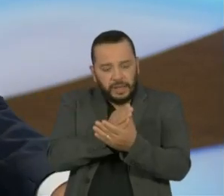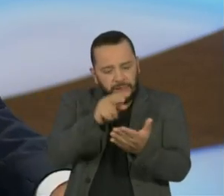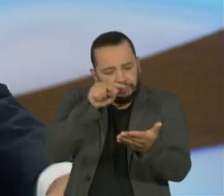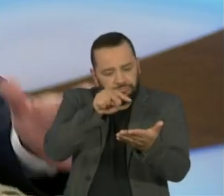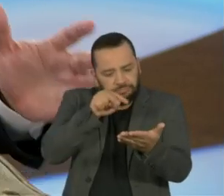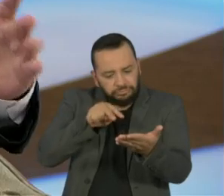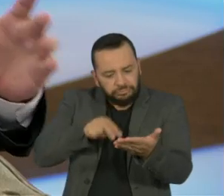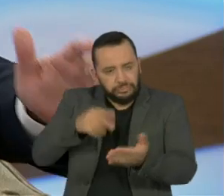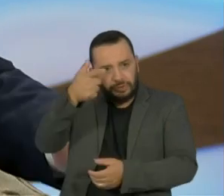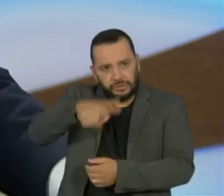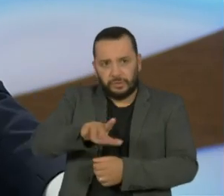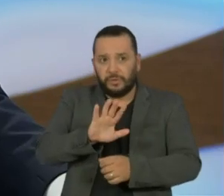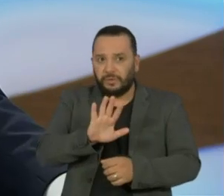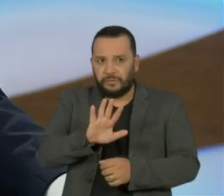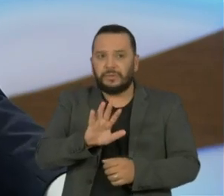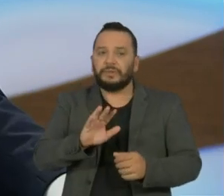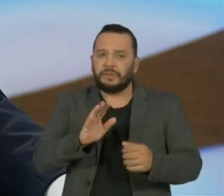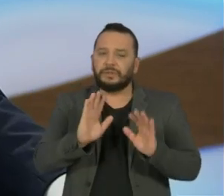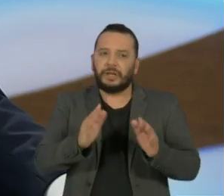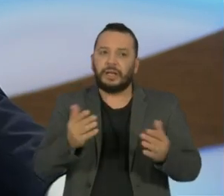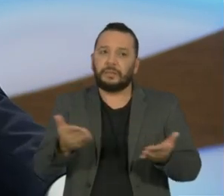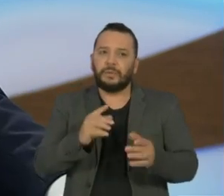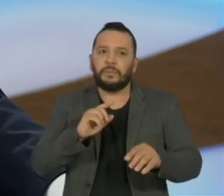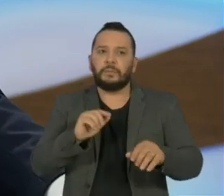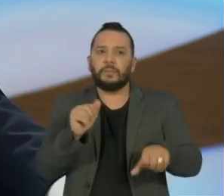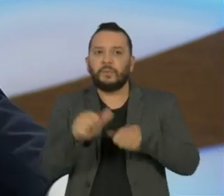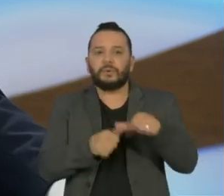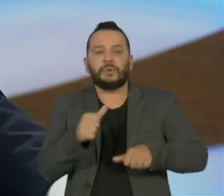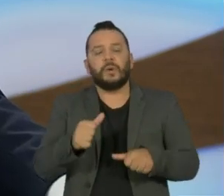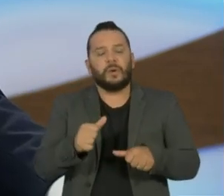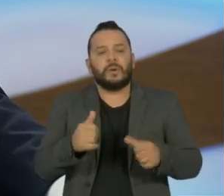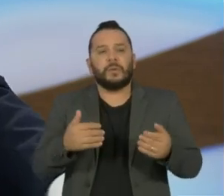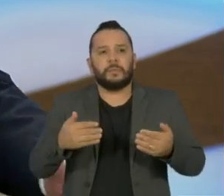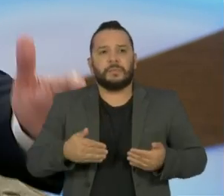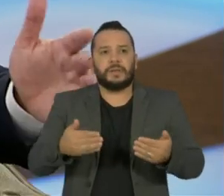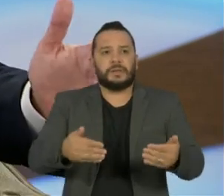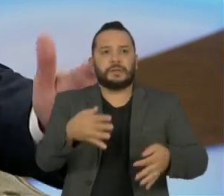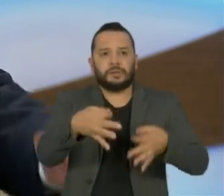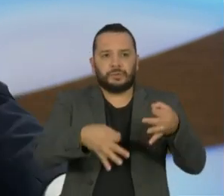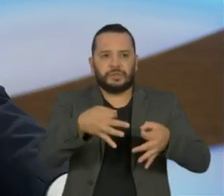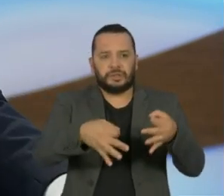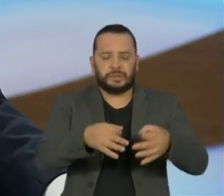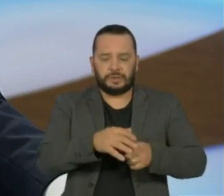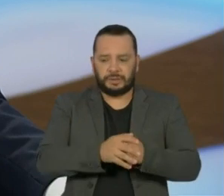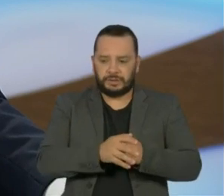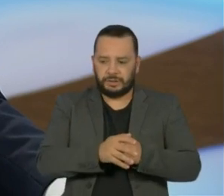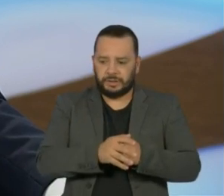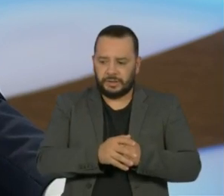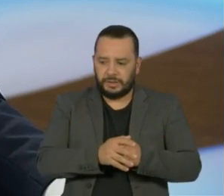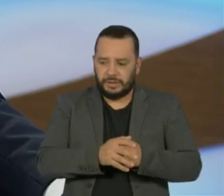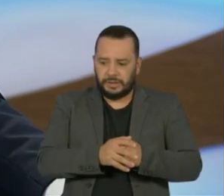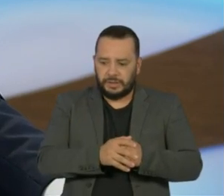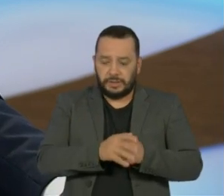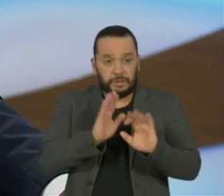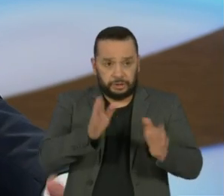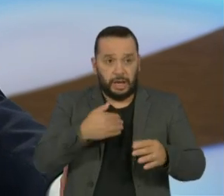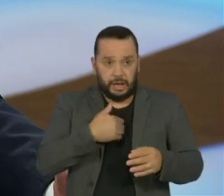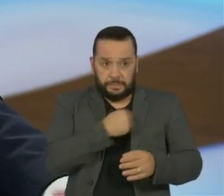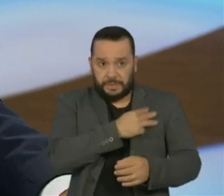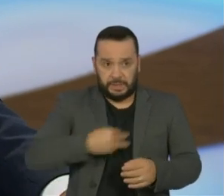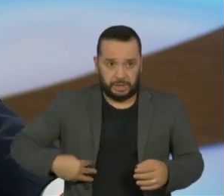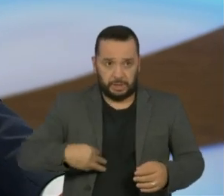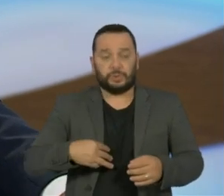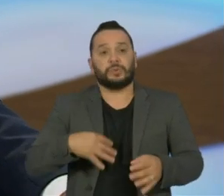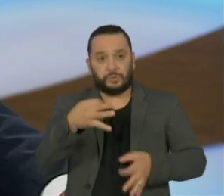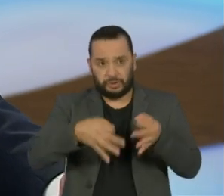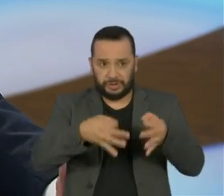instalar depois nesse meio tempo mudou o ministro da justiça e ele dente mente que a história mostra que esse tipo de situação